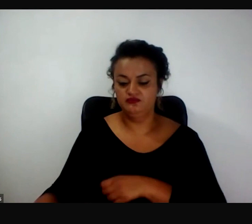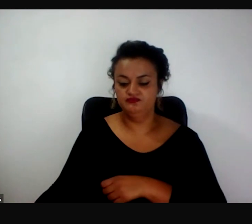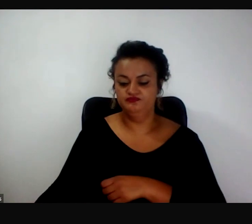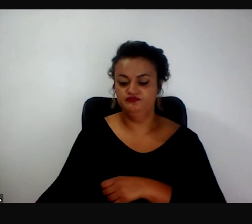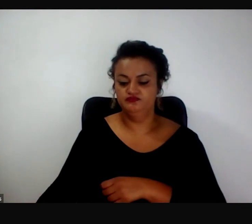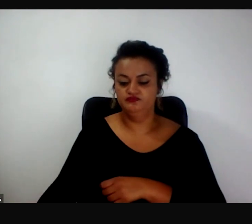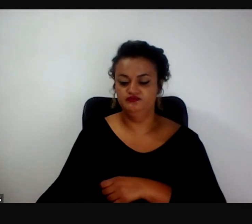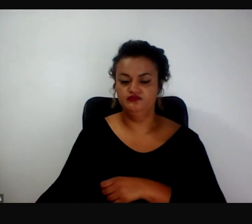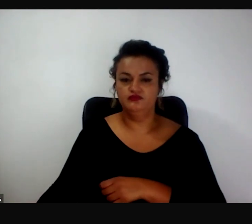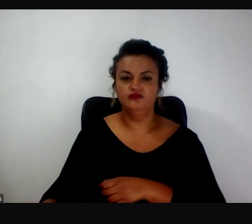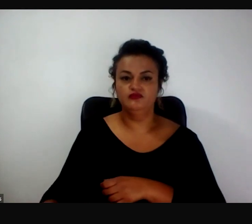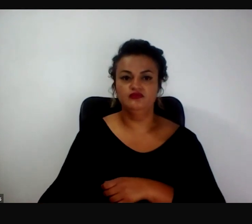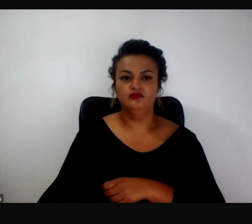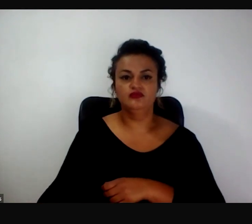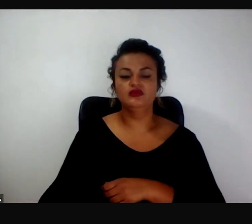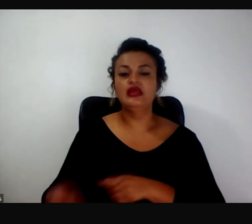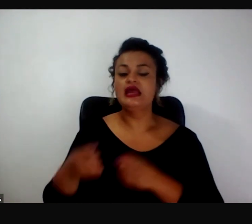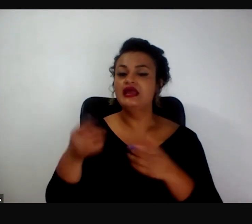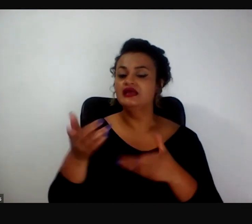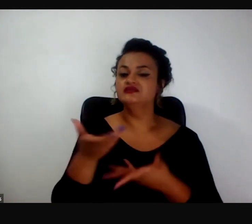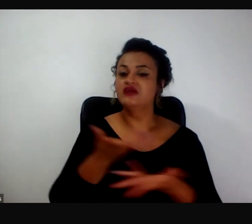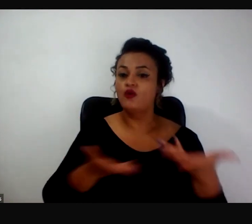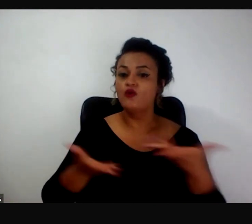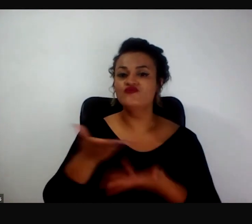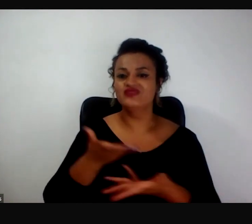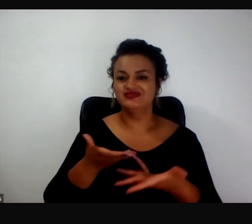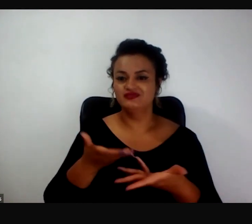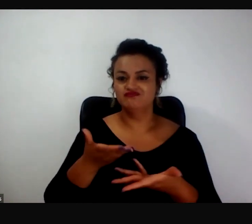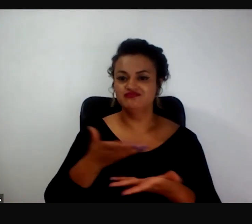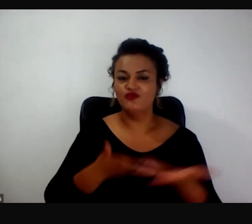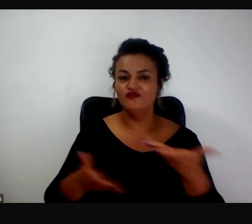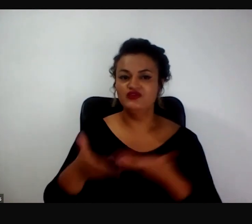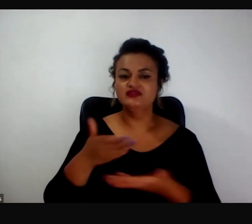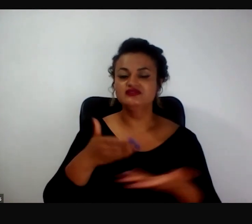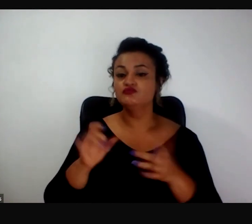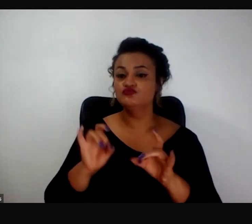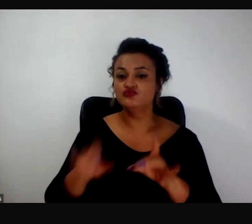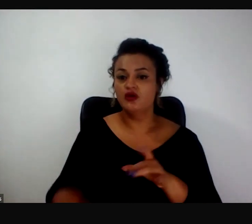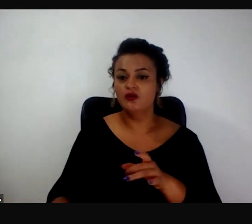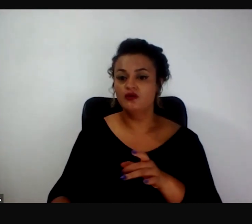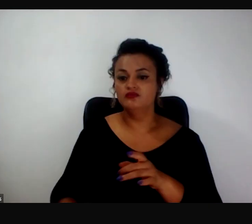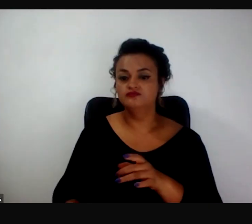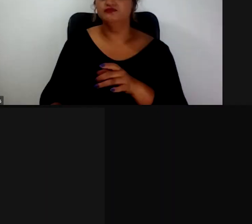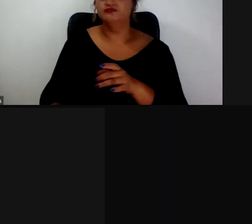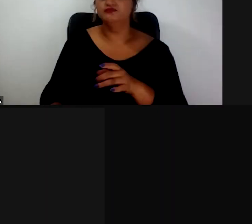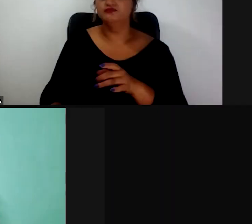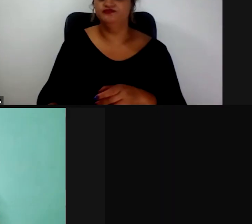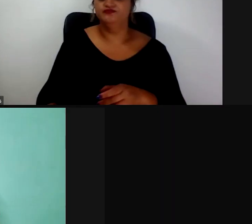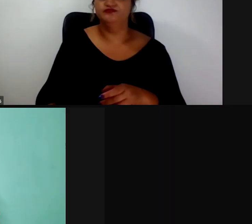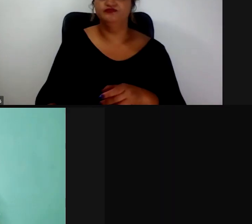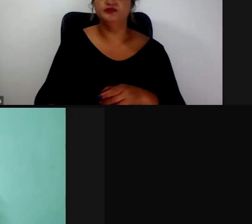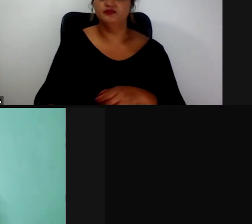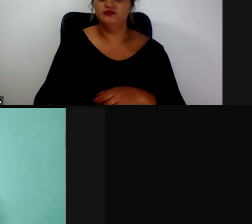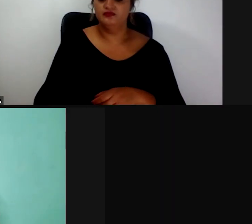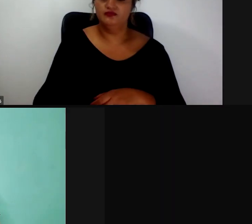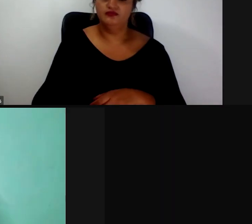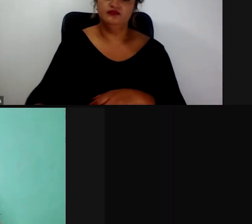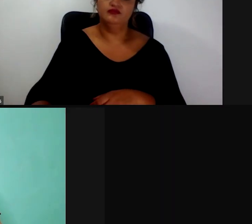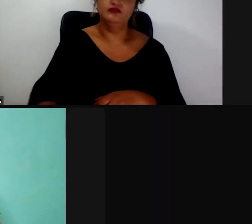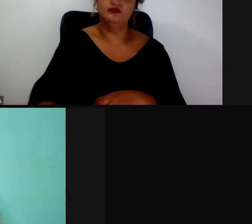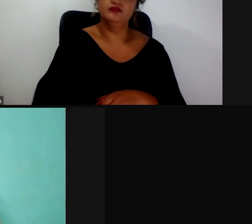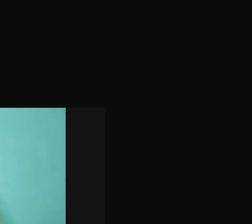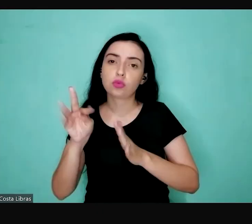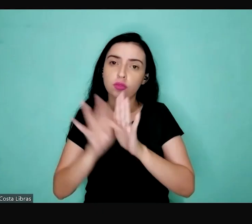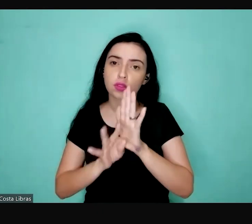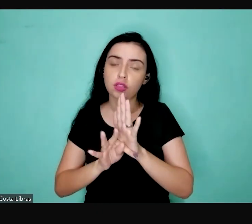eles fazem controle de convencionalidade. Nós temos apenas olhado para o tratado, é o texto normativo. E todos